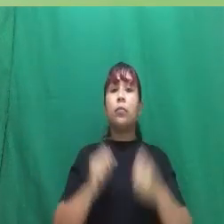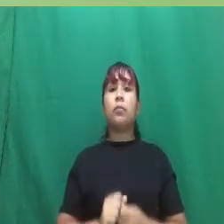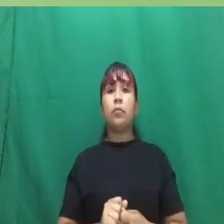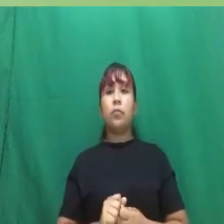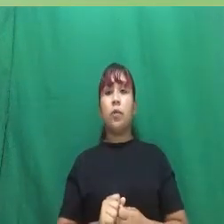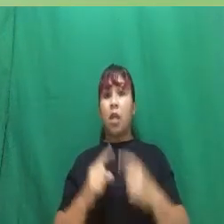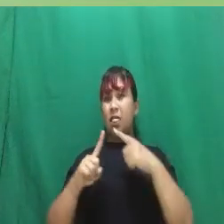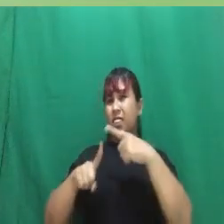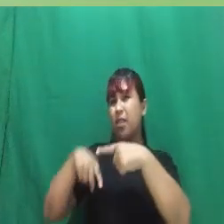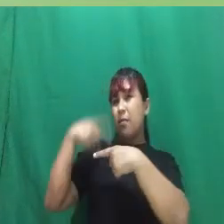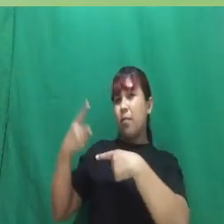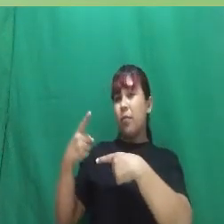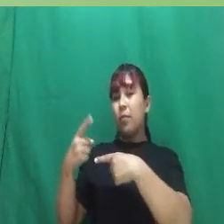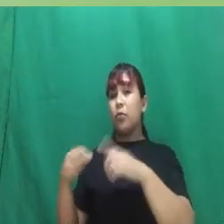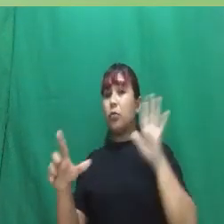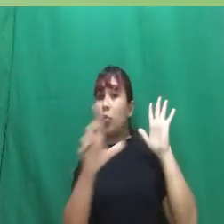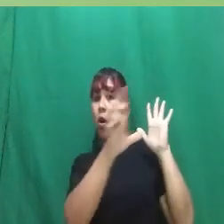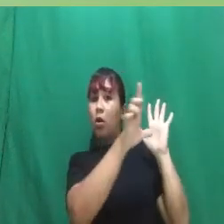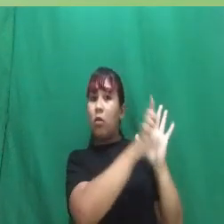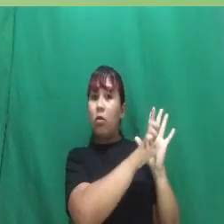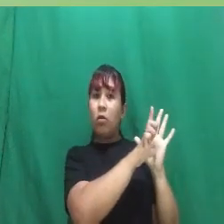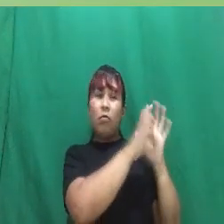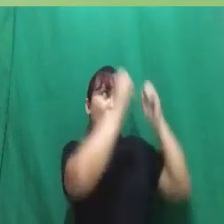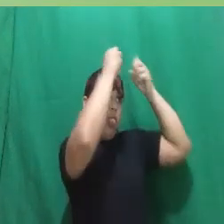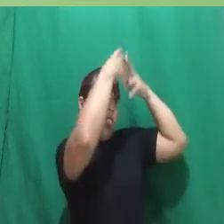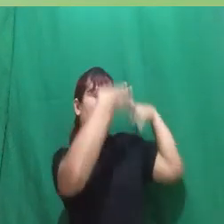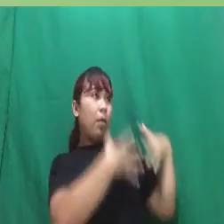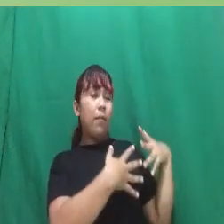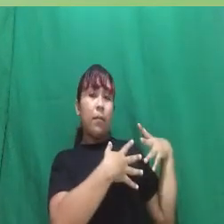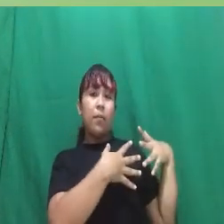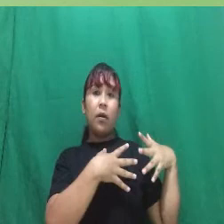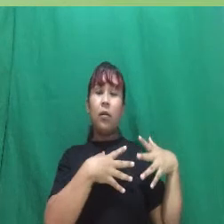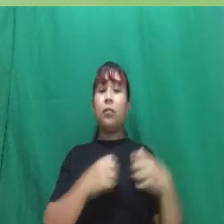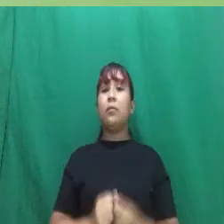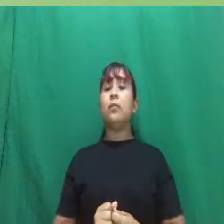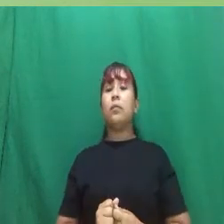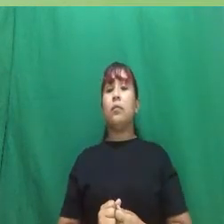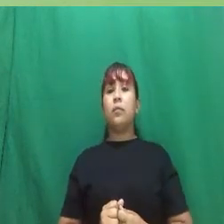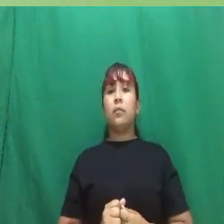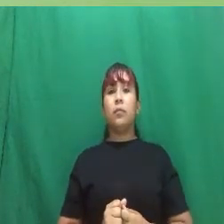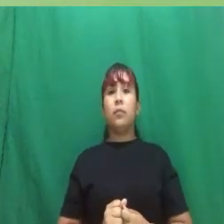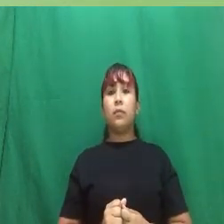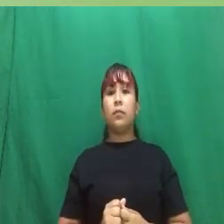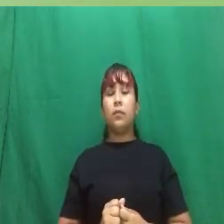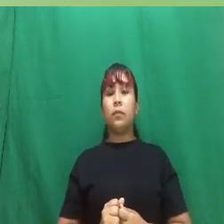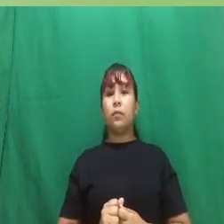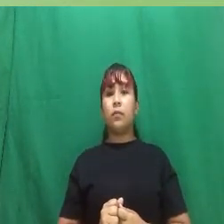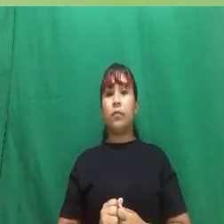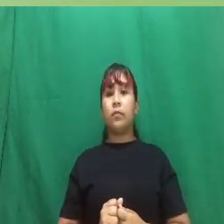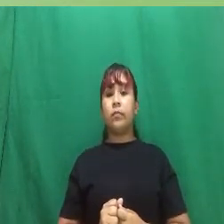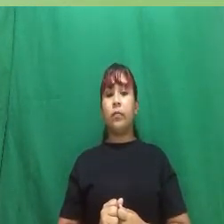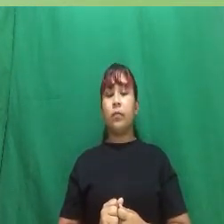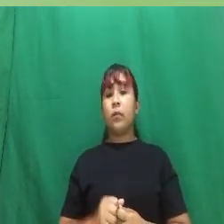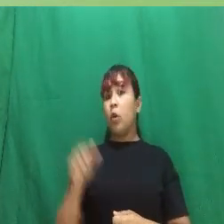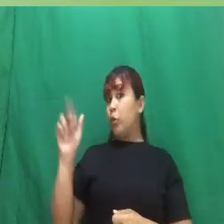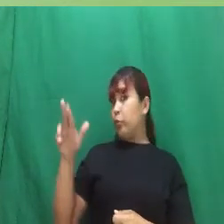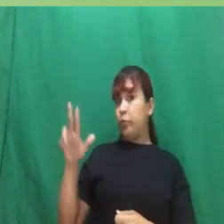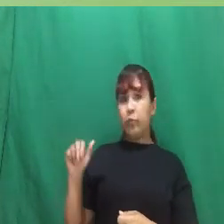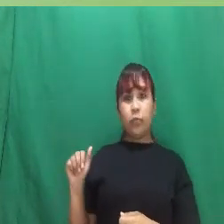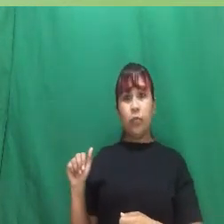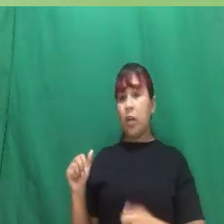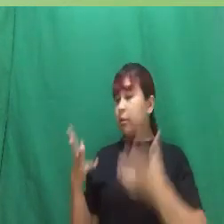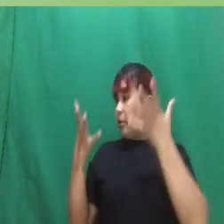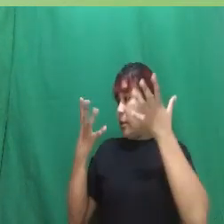violência. Nenhum cuidado de saúde é violência. Contaminar fontes de água para obter lucro